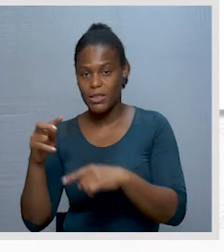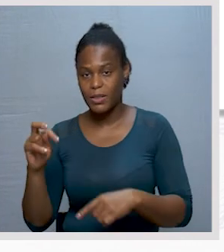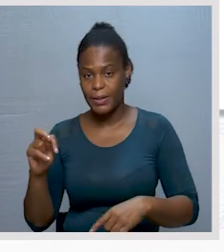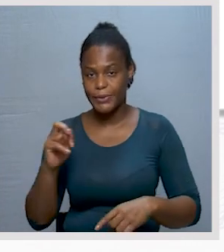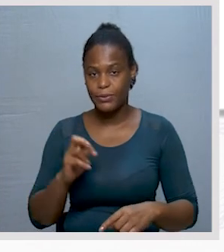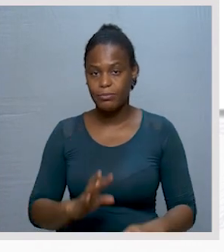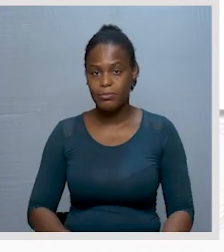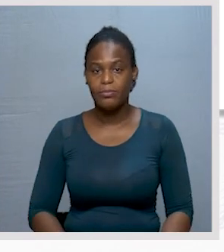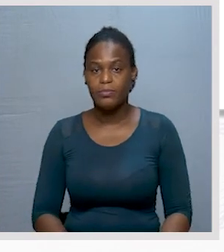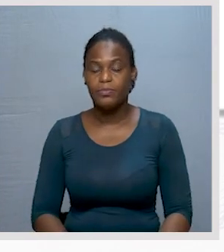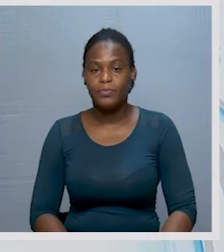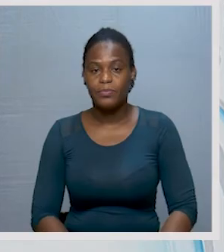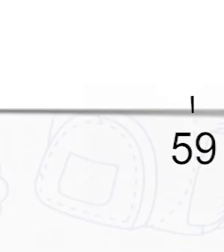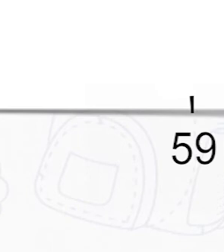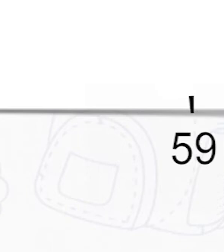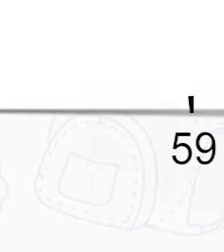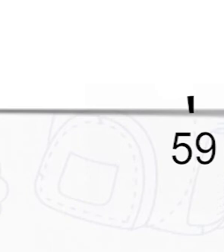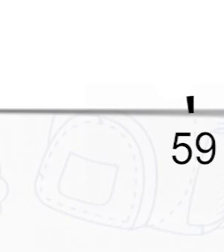24 vezes 3.